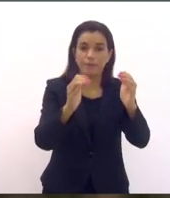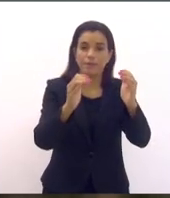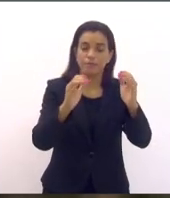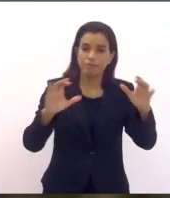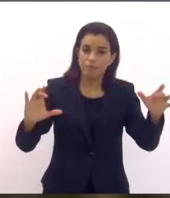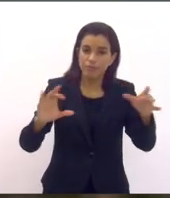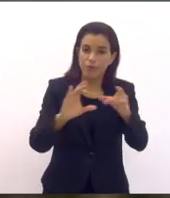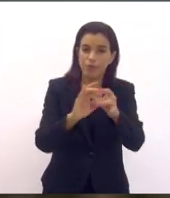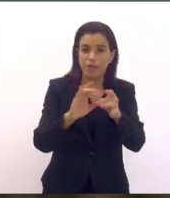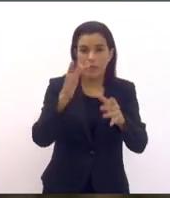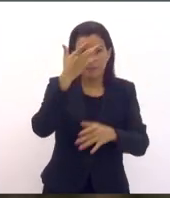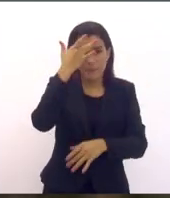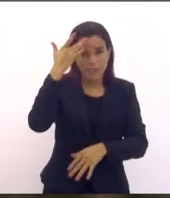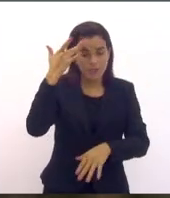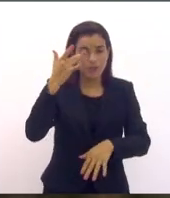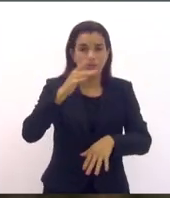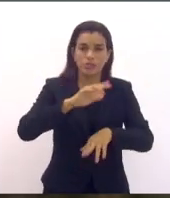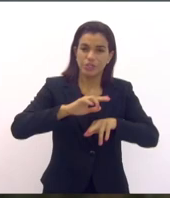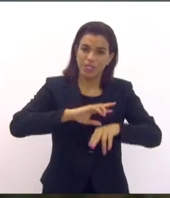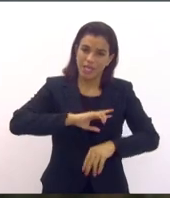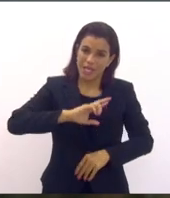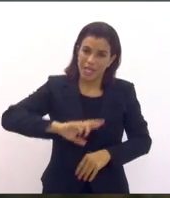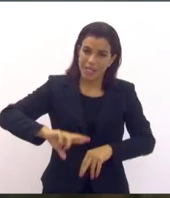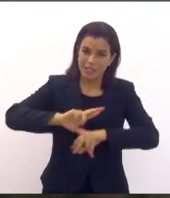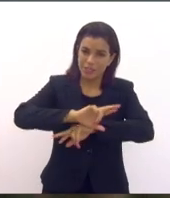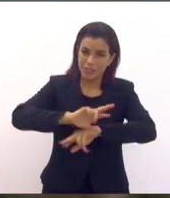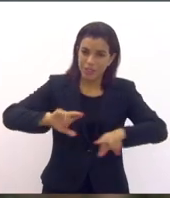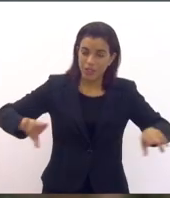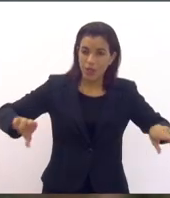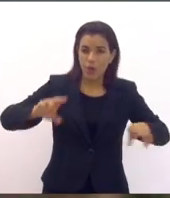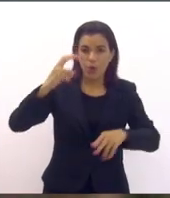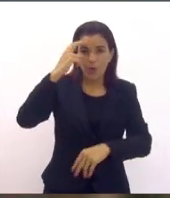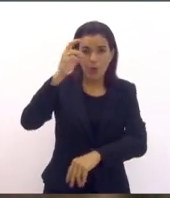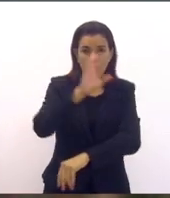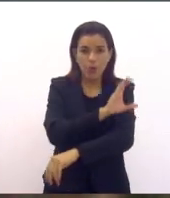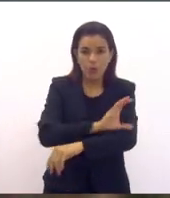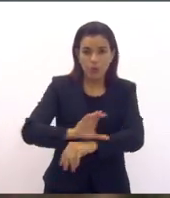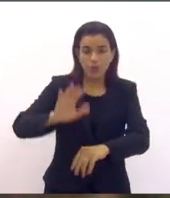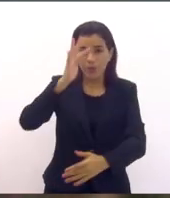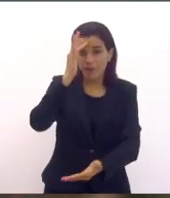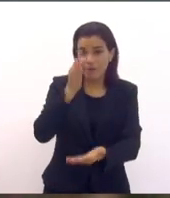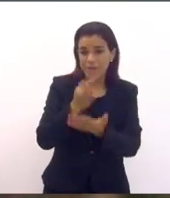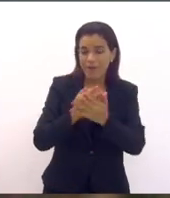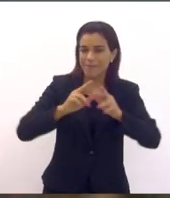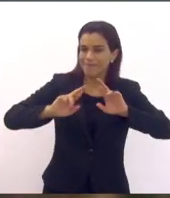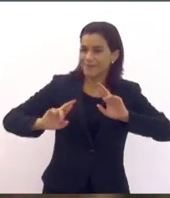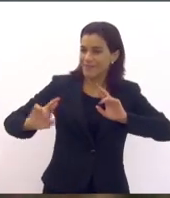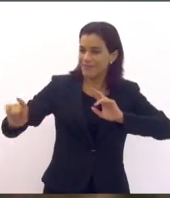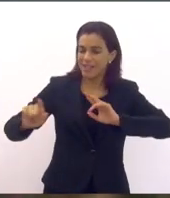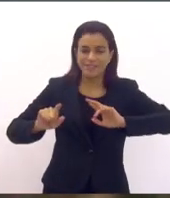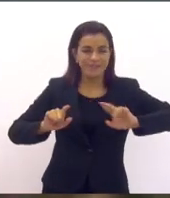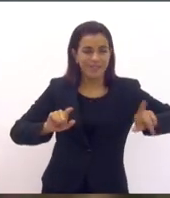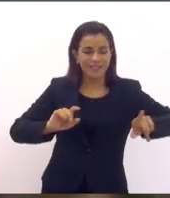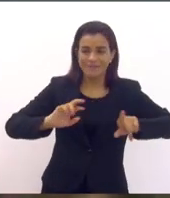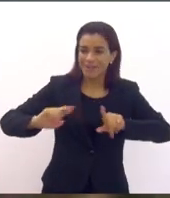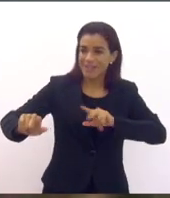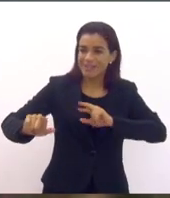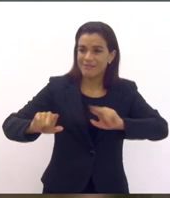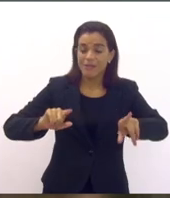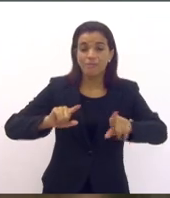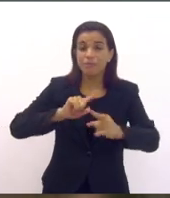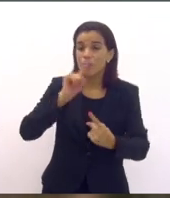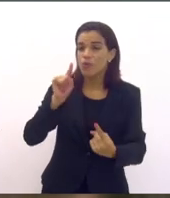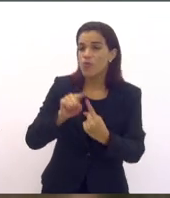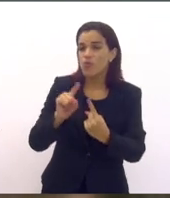unir pessoas de credos culturas fé totalmente uma diferente da outra mas com objetivo